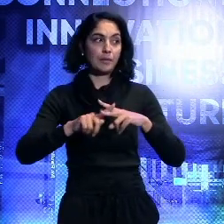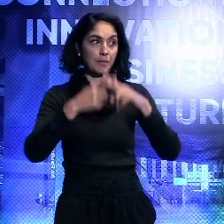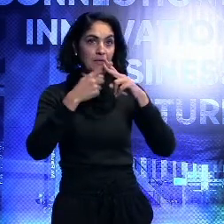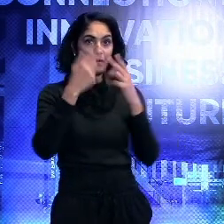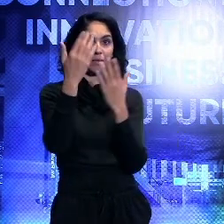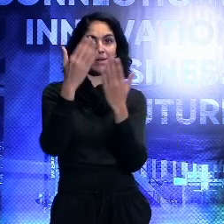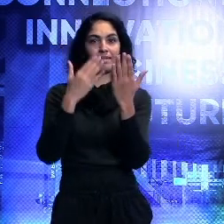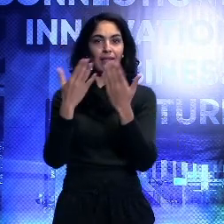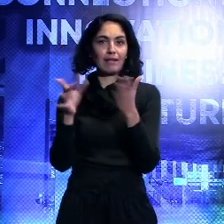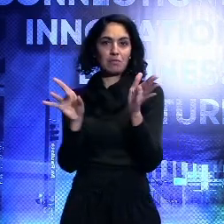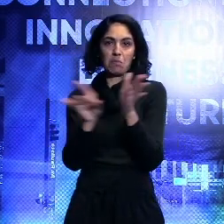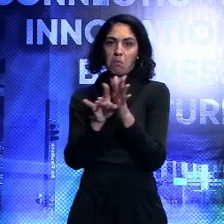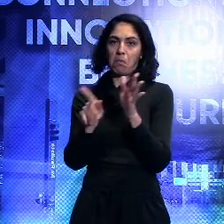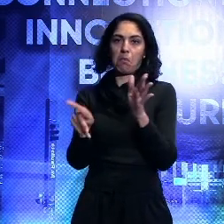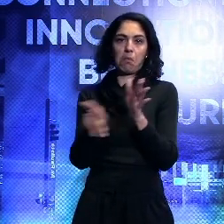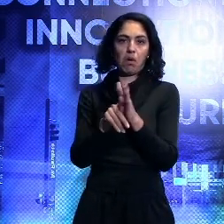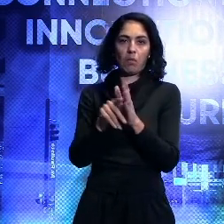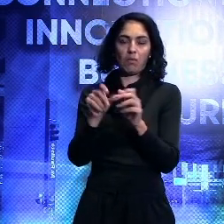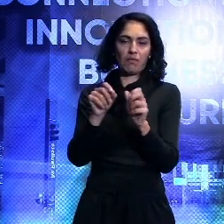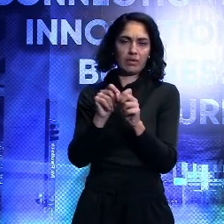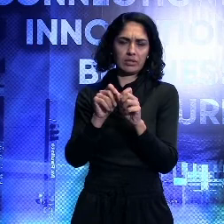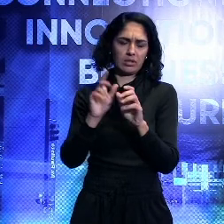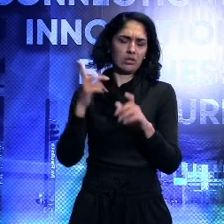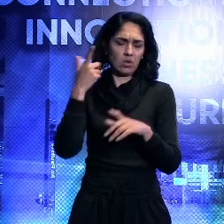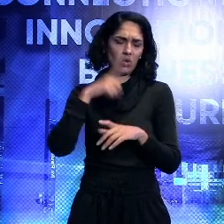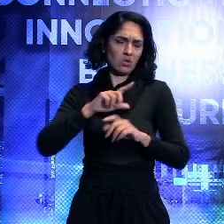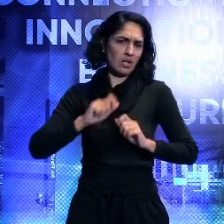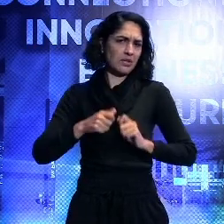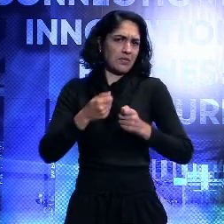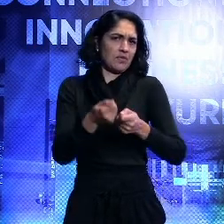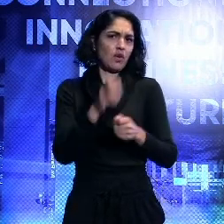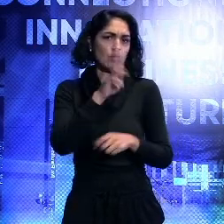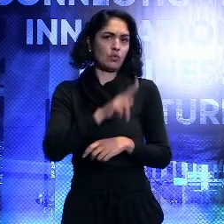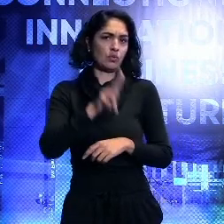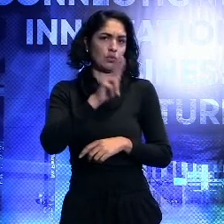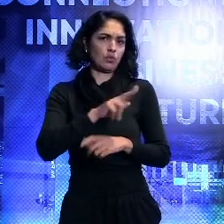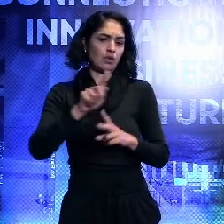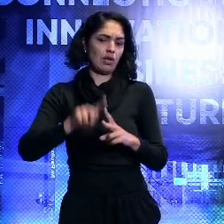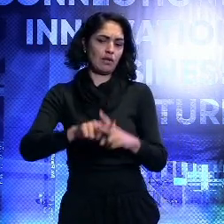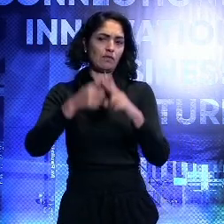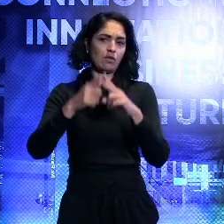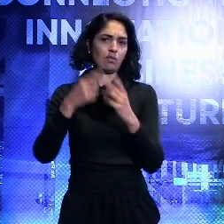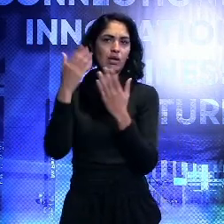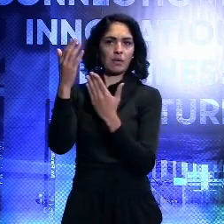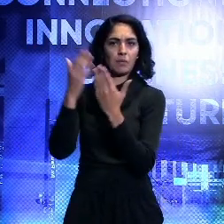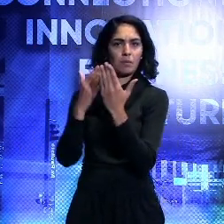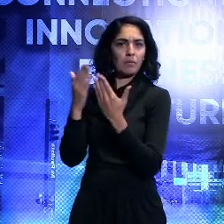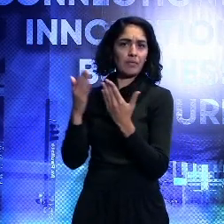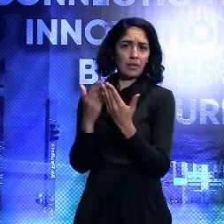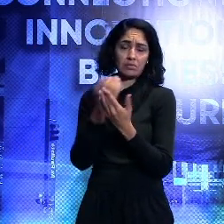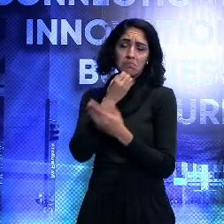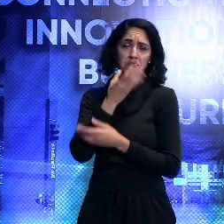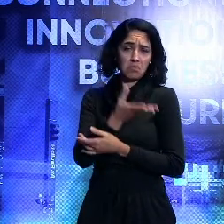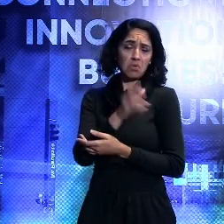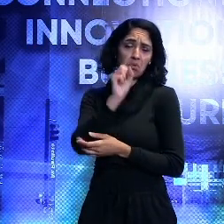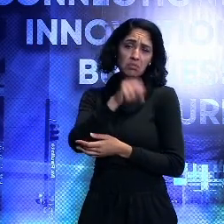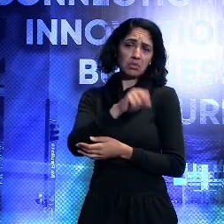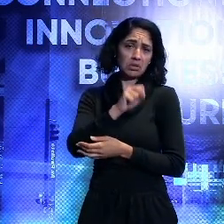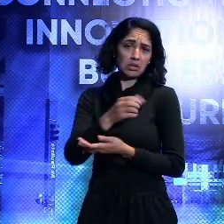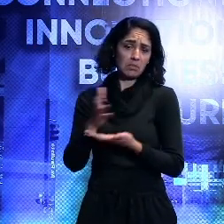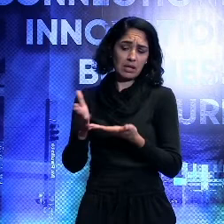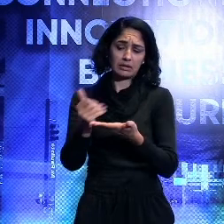cluster para fazer isso. Você consegue, com um pouquinho de esforço, usar esse tipo de ferramental para fazer uma análise relativamente boa da sua base de